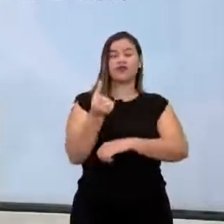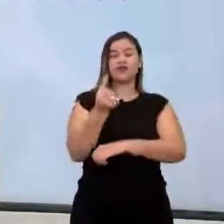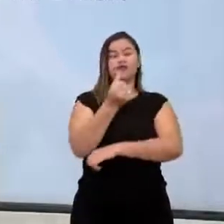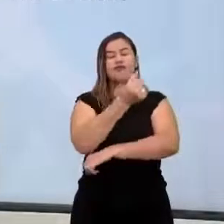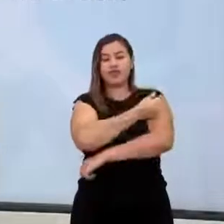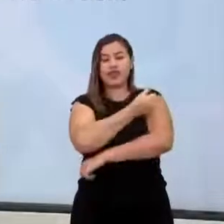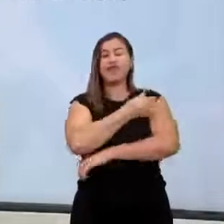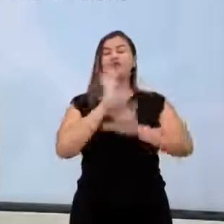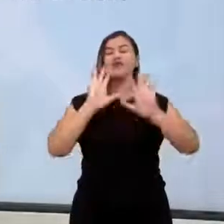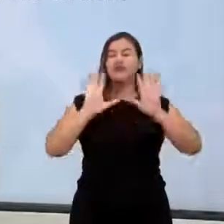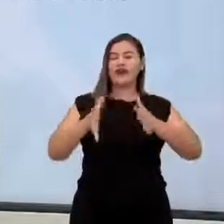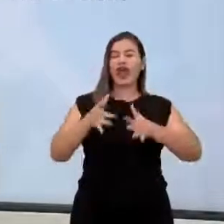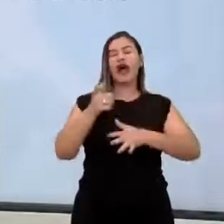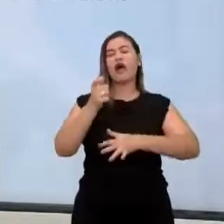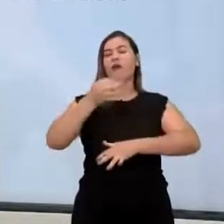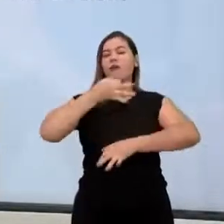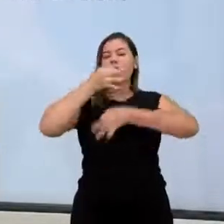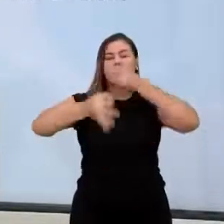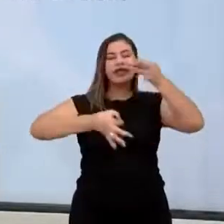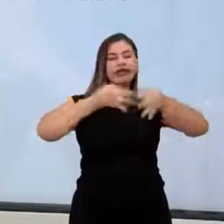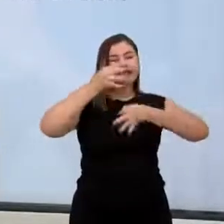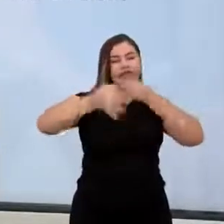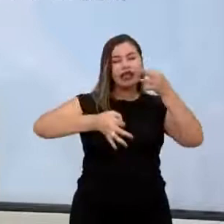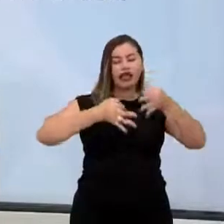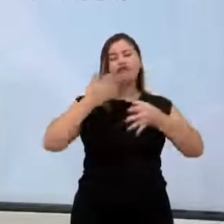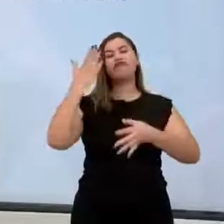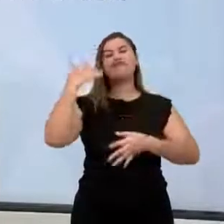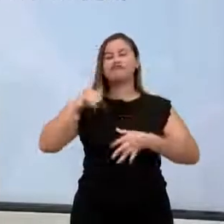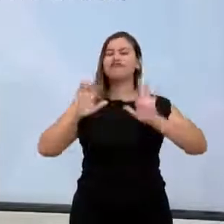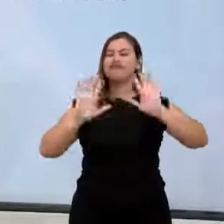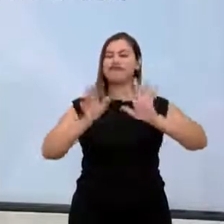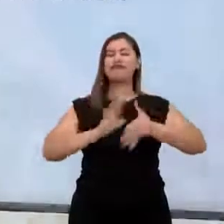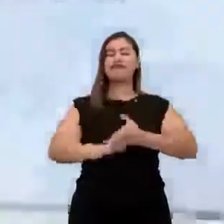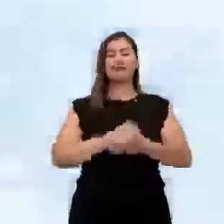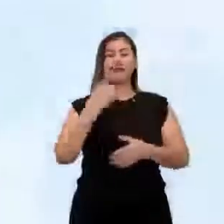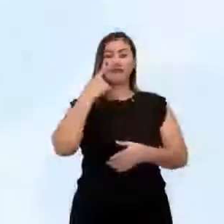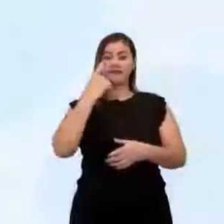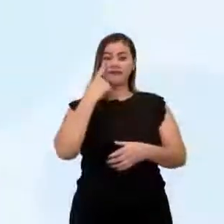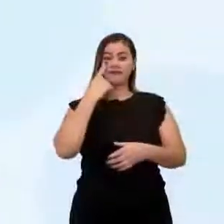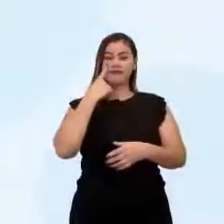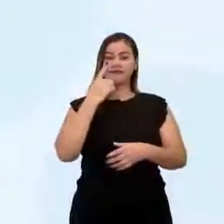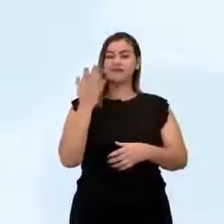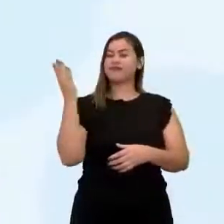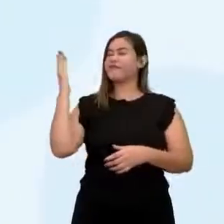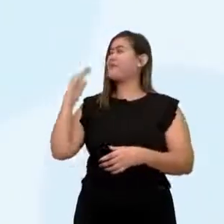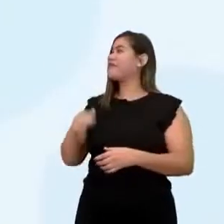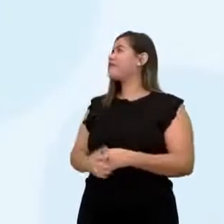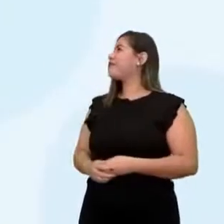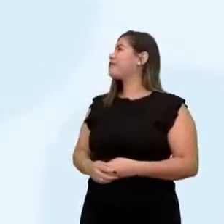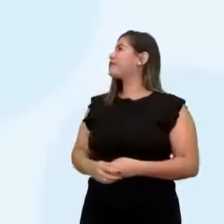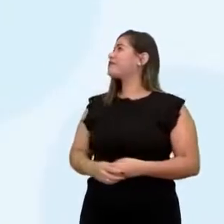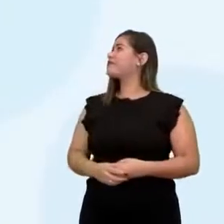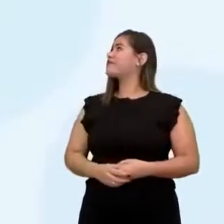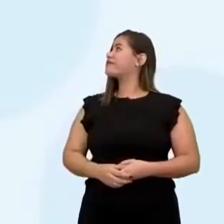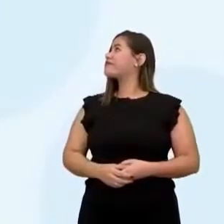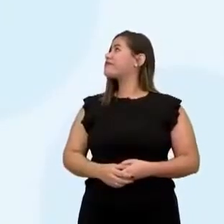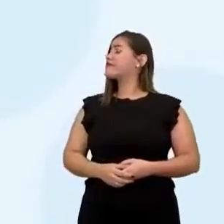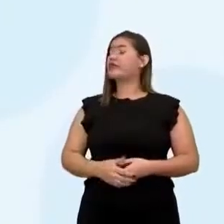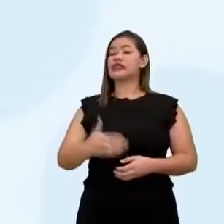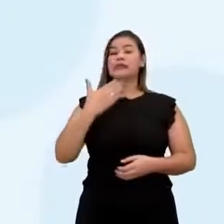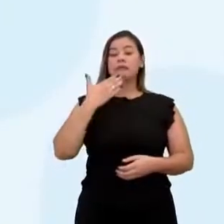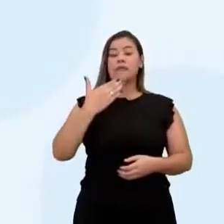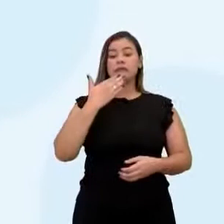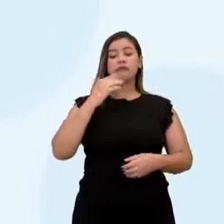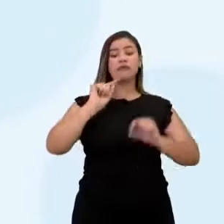opinião, eles já têm uma ideia de mais ou menos como funciona. Dá uma olhadinha na tela, professores e alunos, dá uma olhadinha, ó. A habilidade, ela está pedindo o